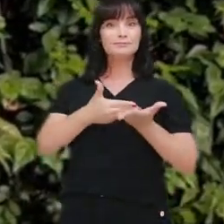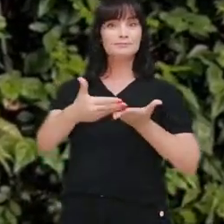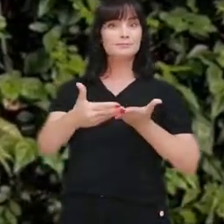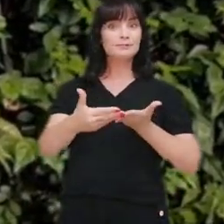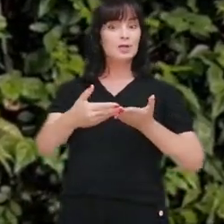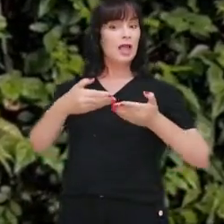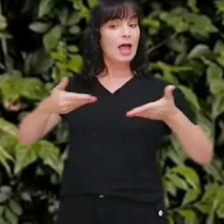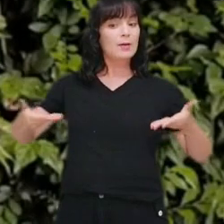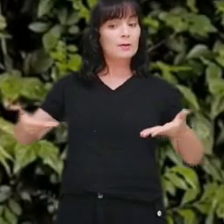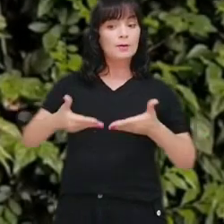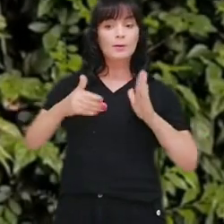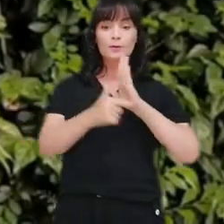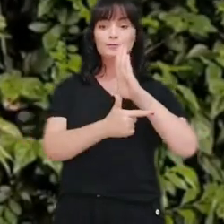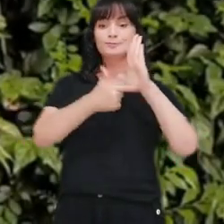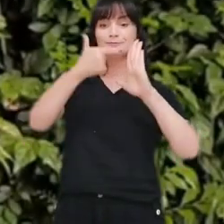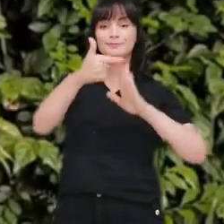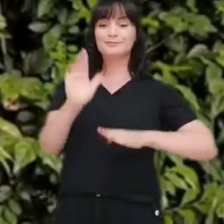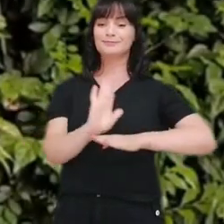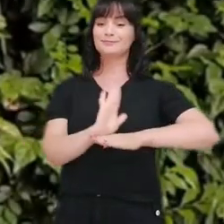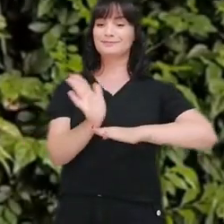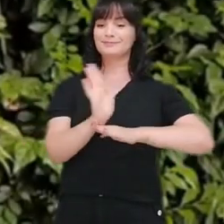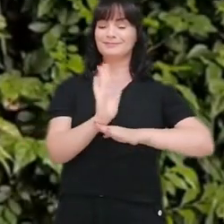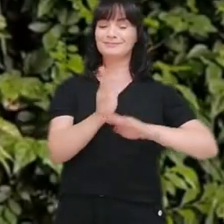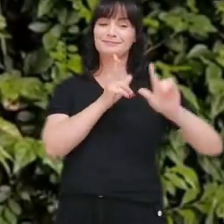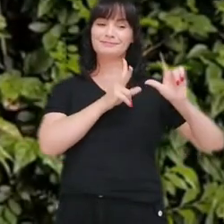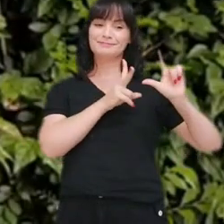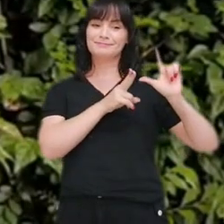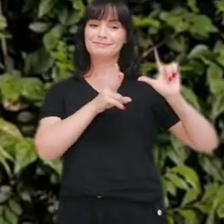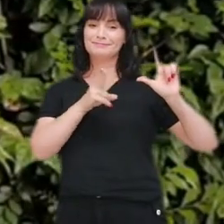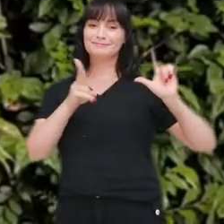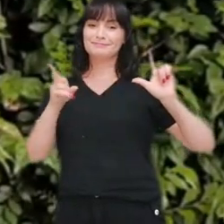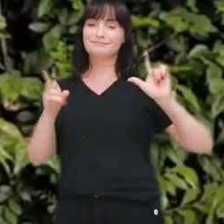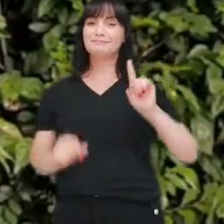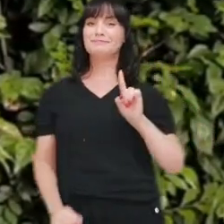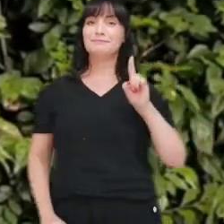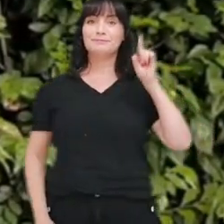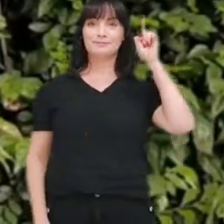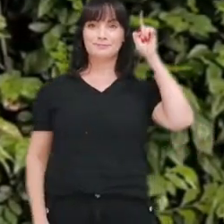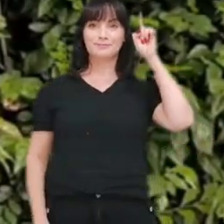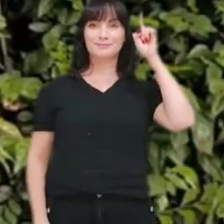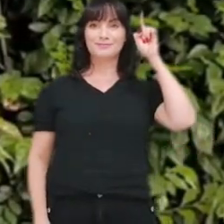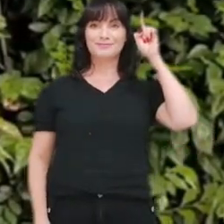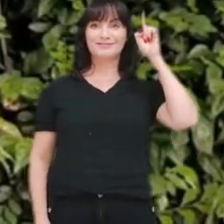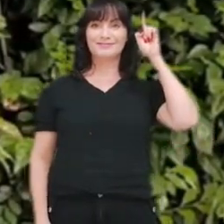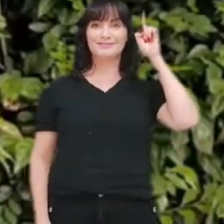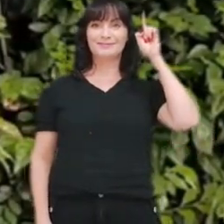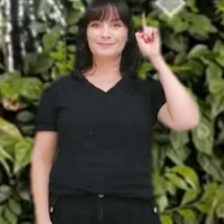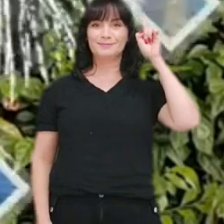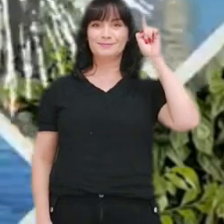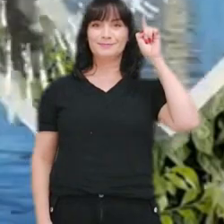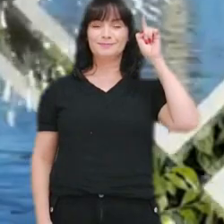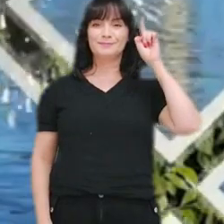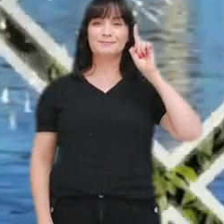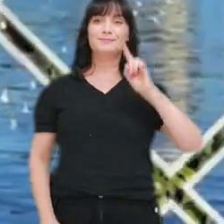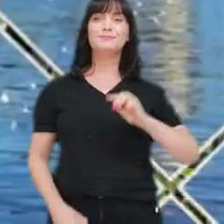Começamos aqui o nosso segundo vídeo da série For Vídeos About Londrina!